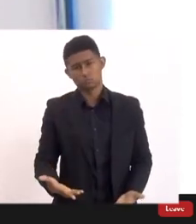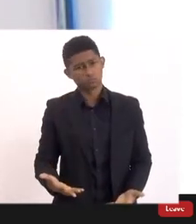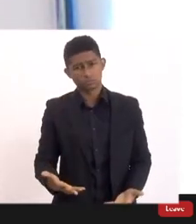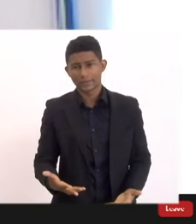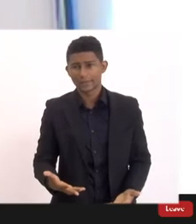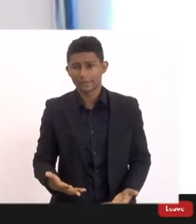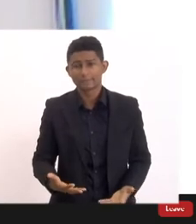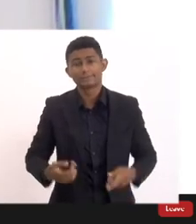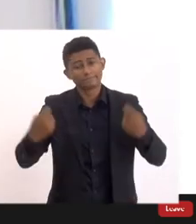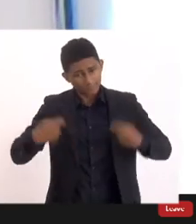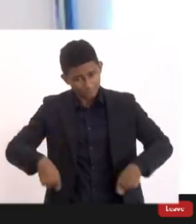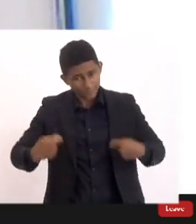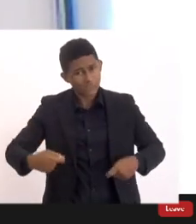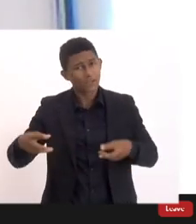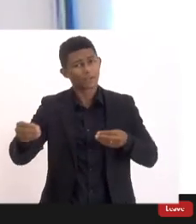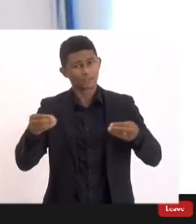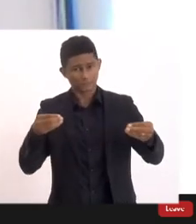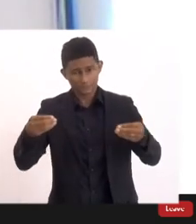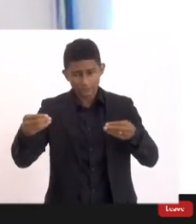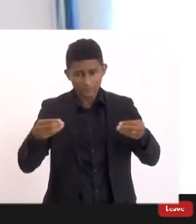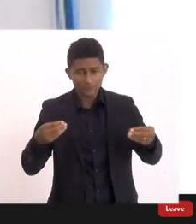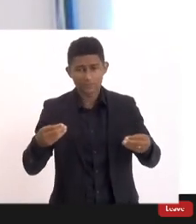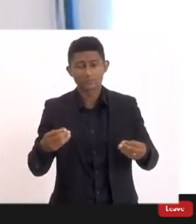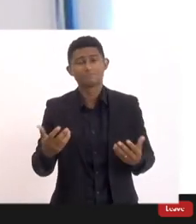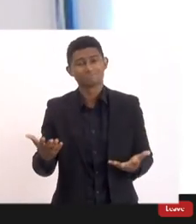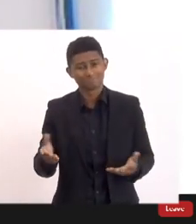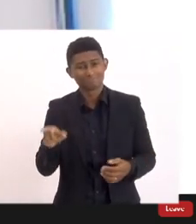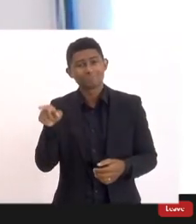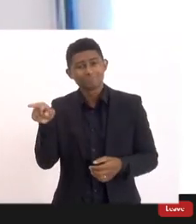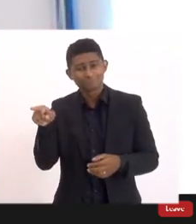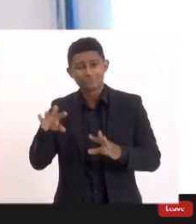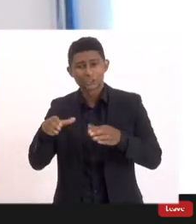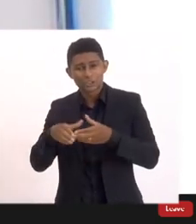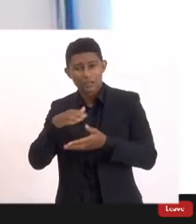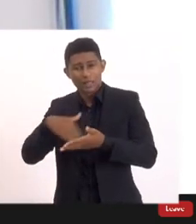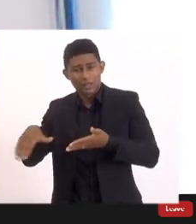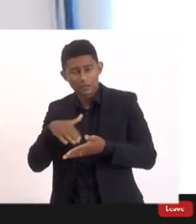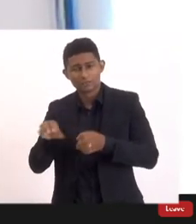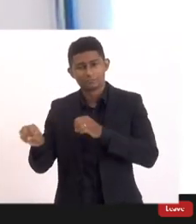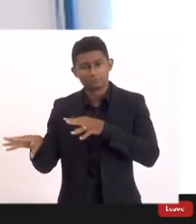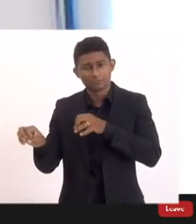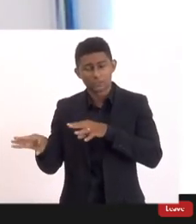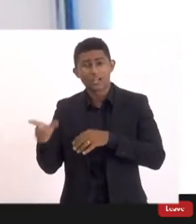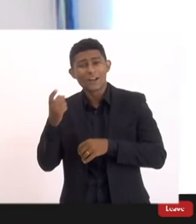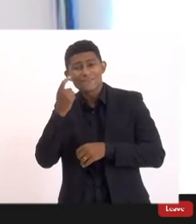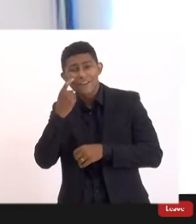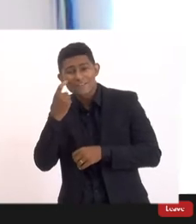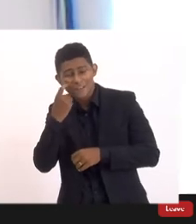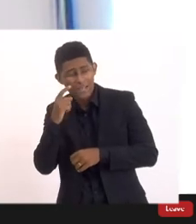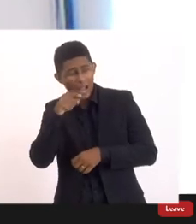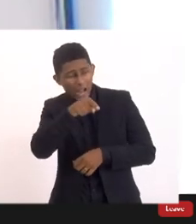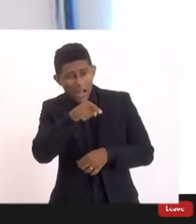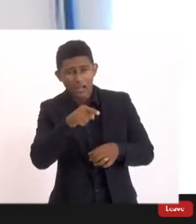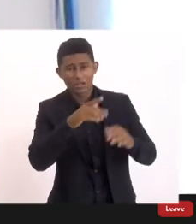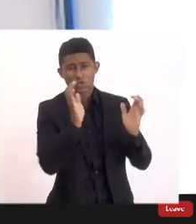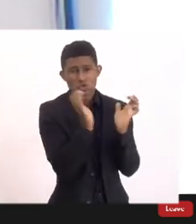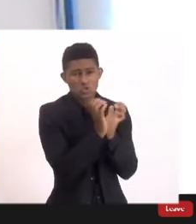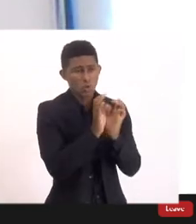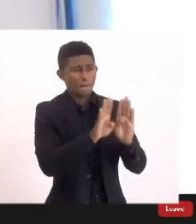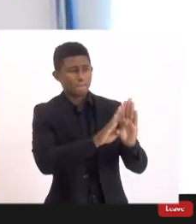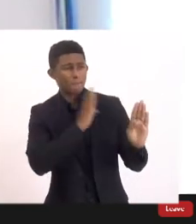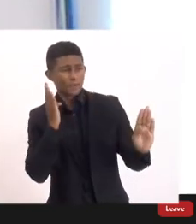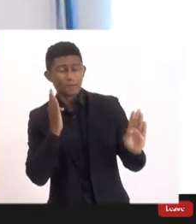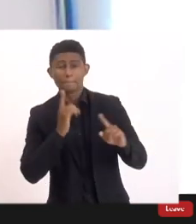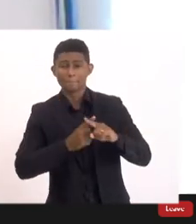razoabilidade. Então, é importante que a SEDUC possa flexibilizar essa questão da abertura das turmas, porque algumas escolas têm nos narrado, inclusive,